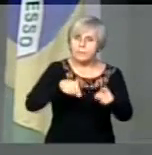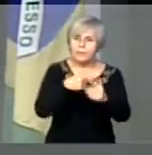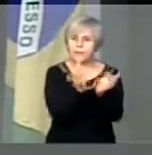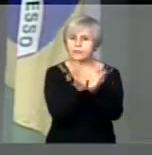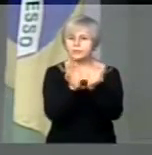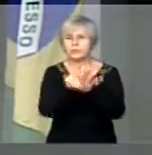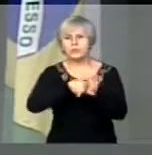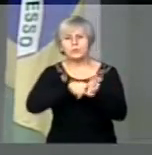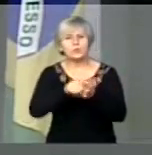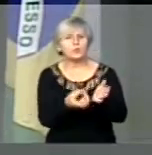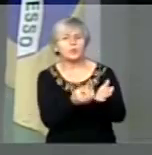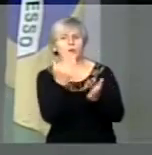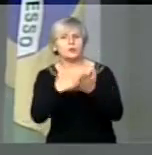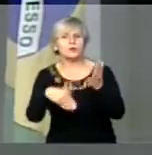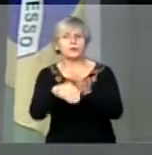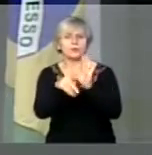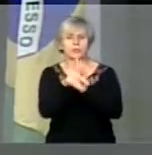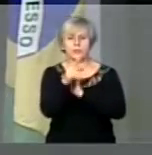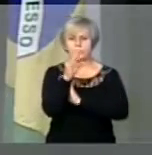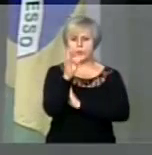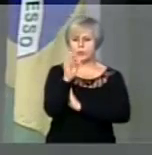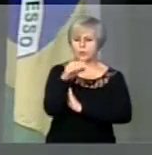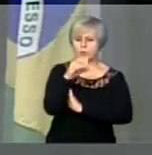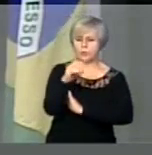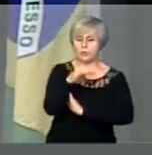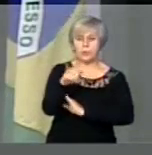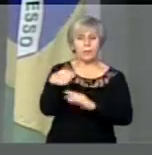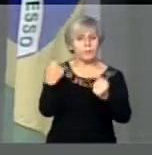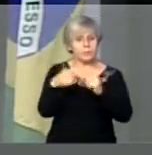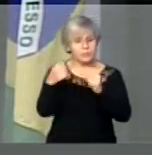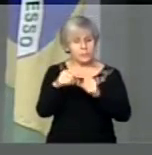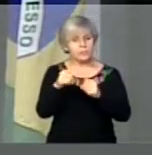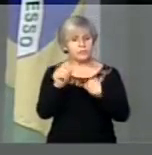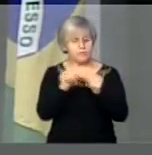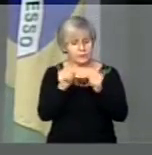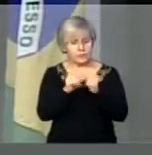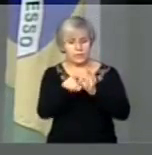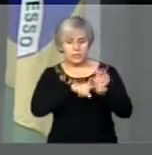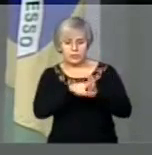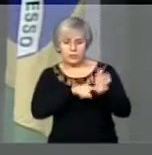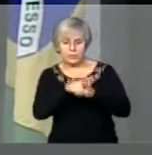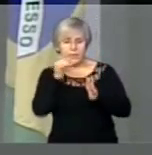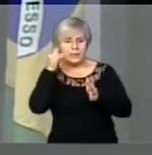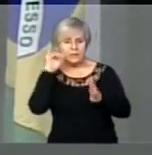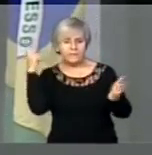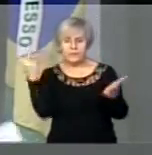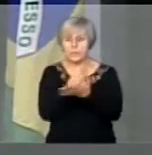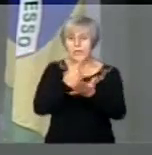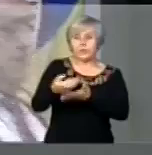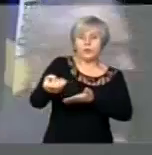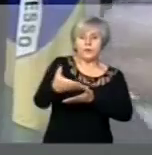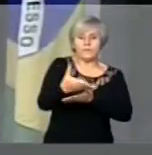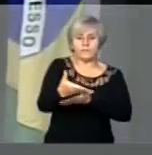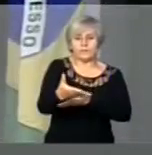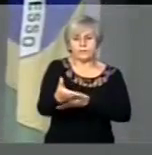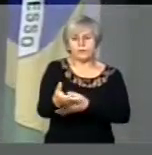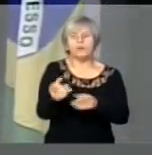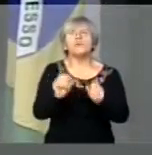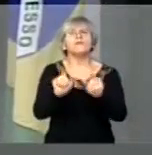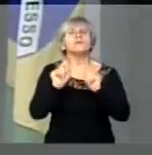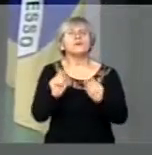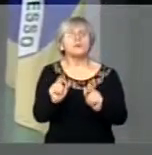precisamos para prevenção de novos casos. Então, esta divisão entre o que fazer com os que